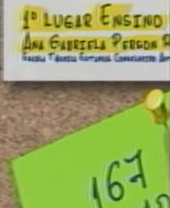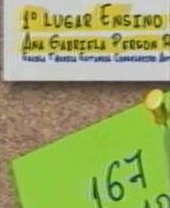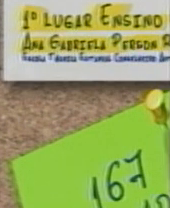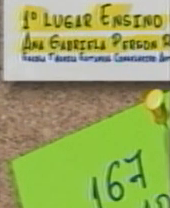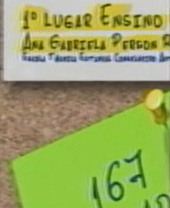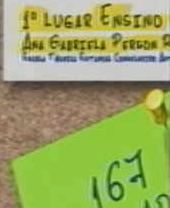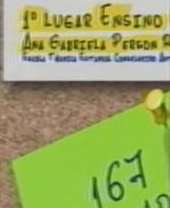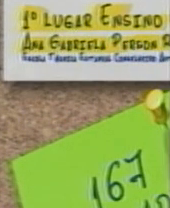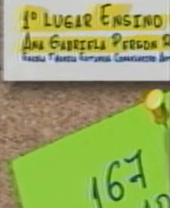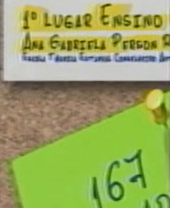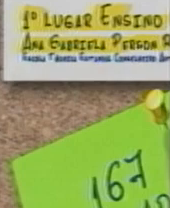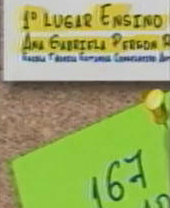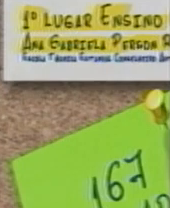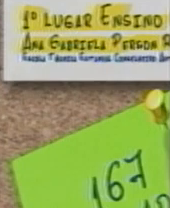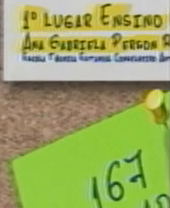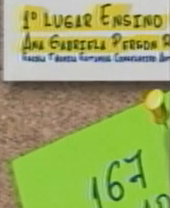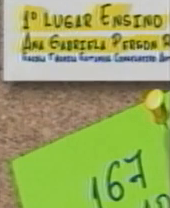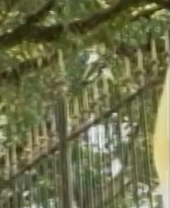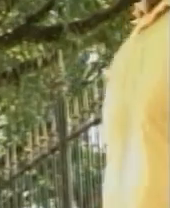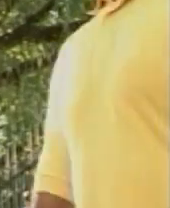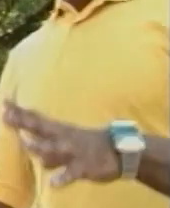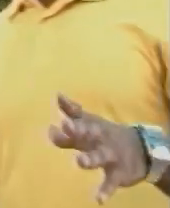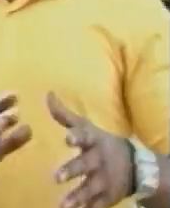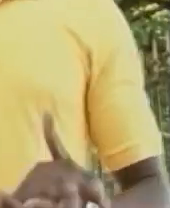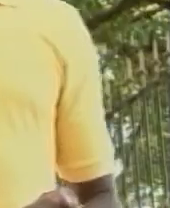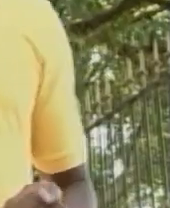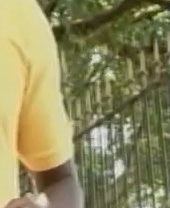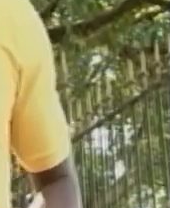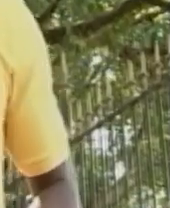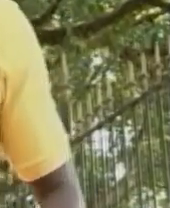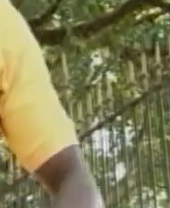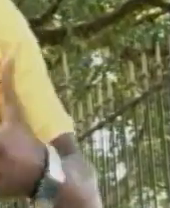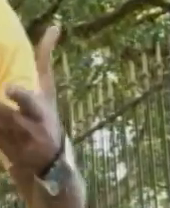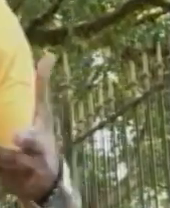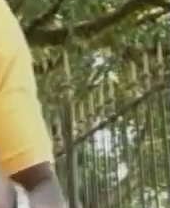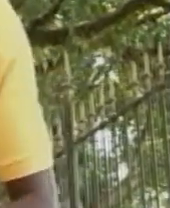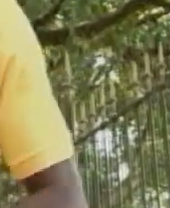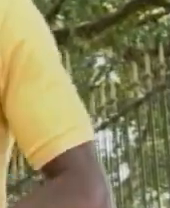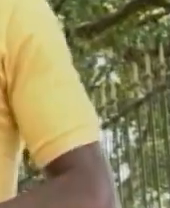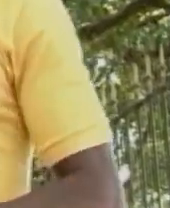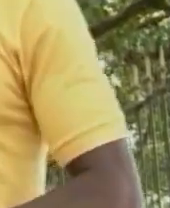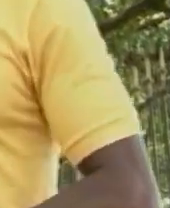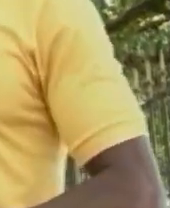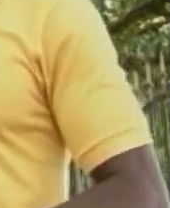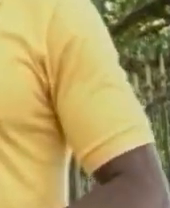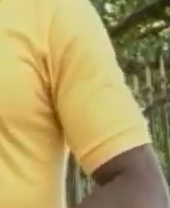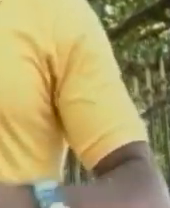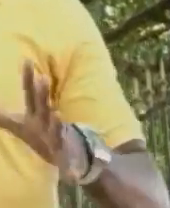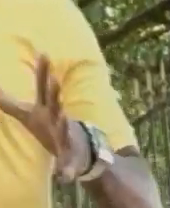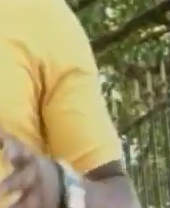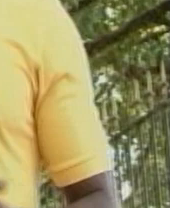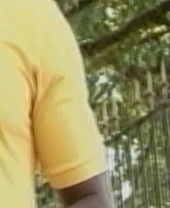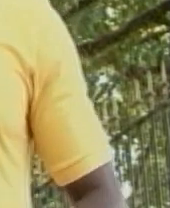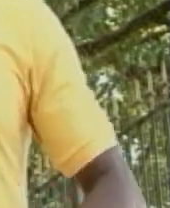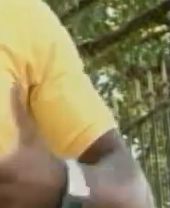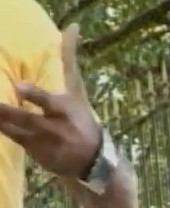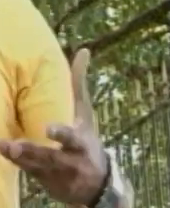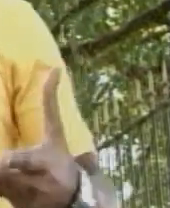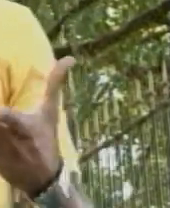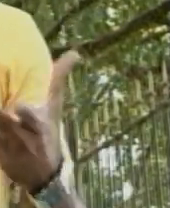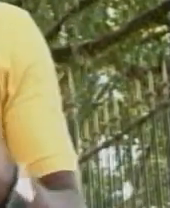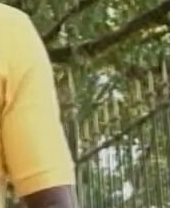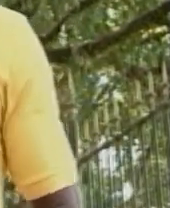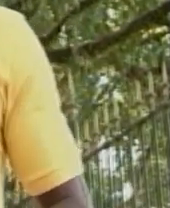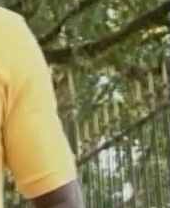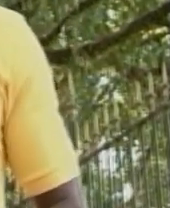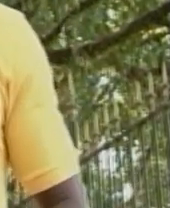São Carlos da Universidade de São Paulo. O Prêmio Jovem Cientista também reconhece aquelas instituições que se destacaram ao